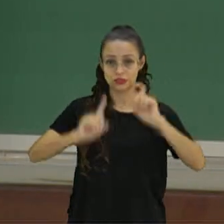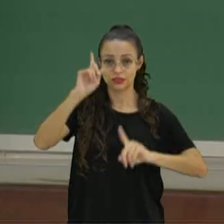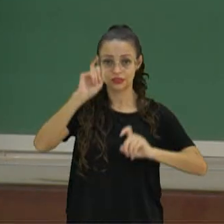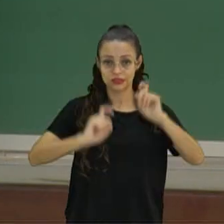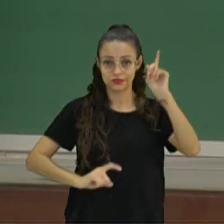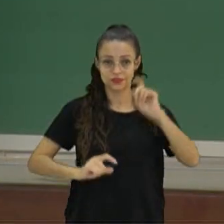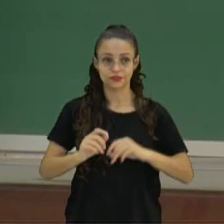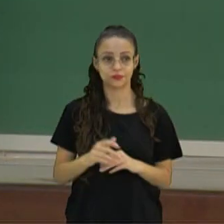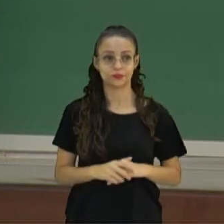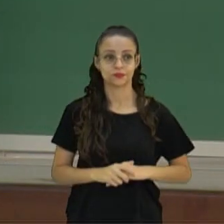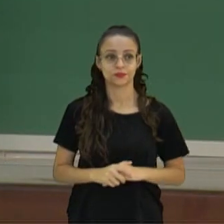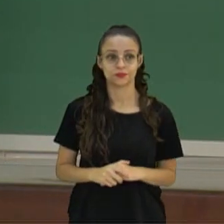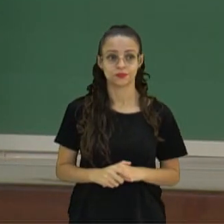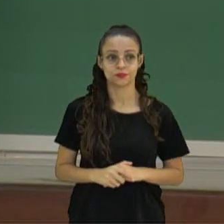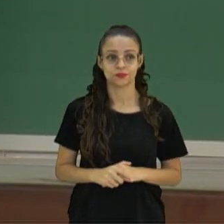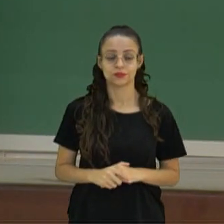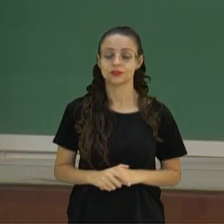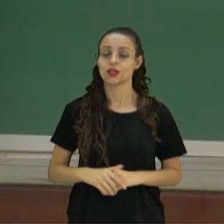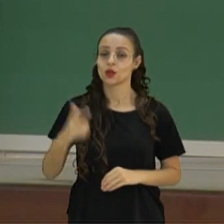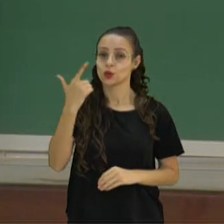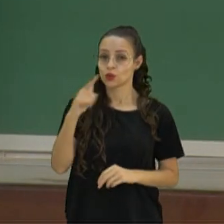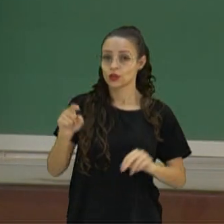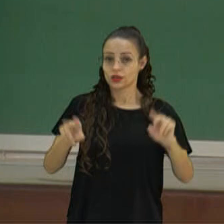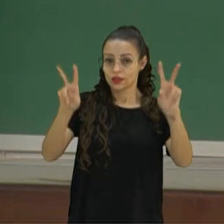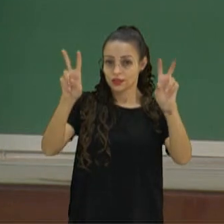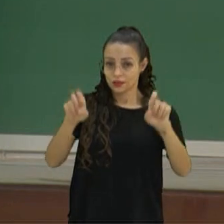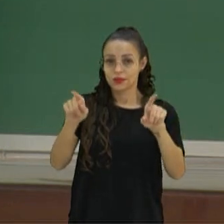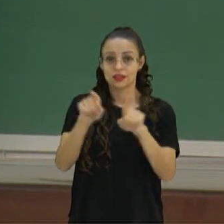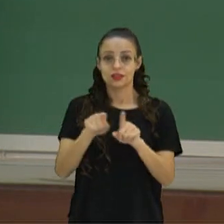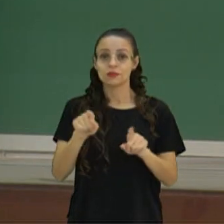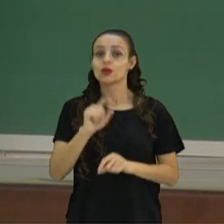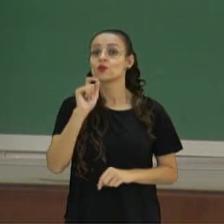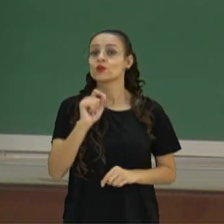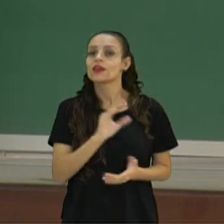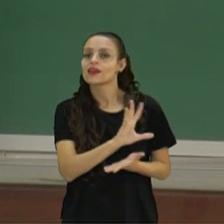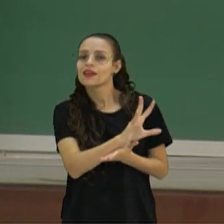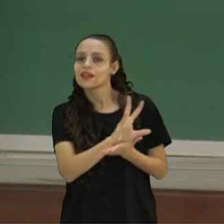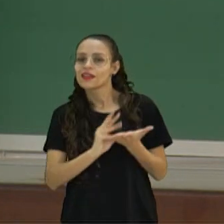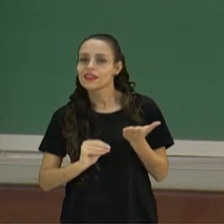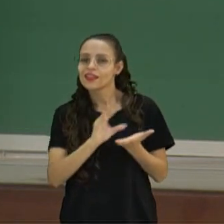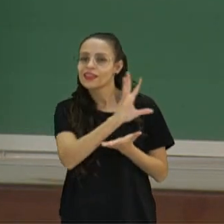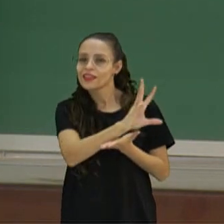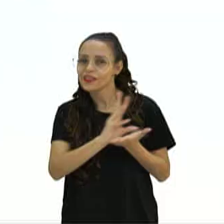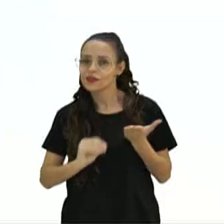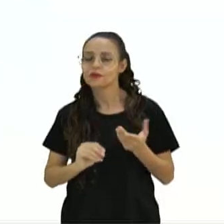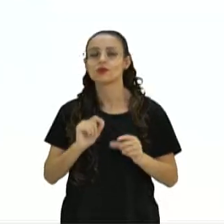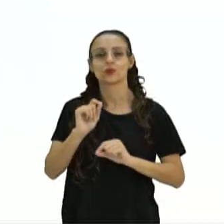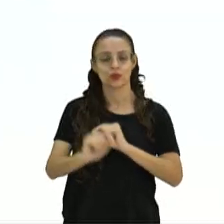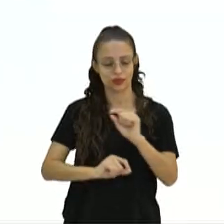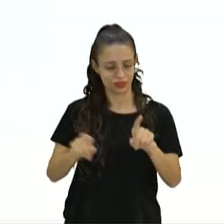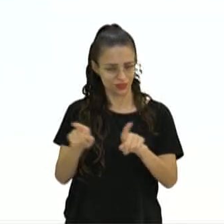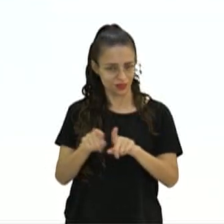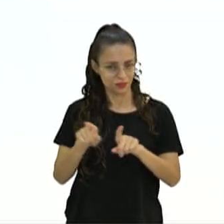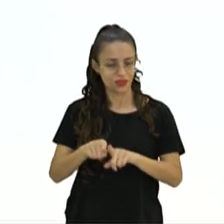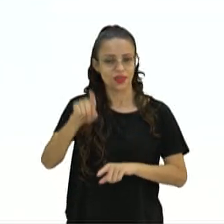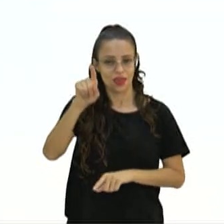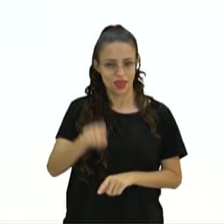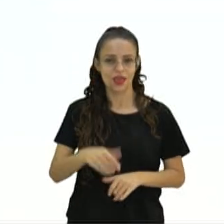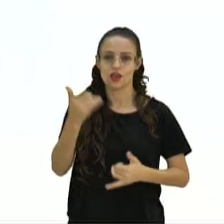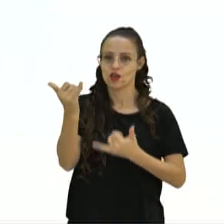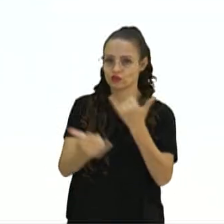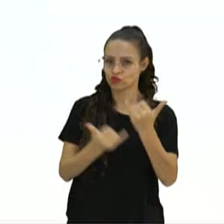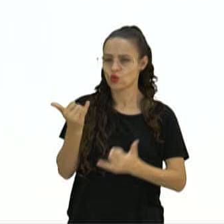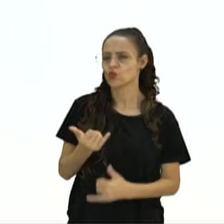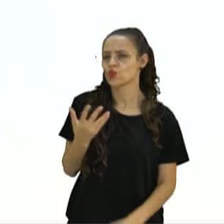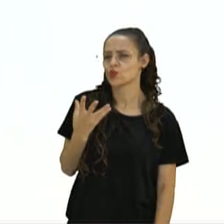expressivas. Outro tema da nossa aula foi a situação de imitação, né? Então, imitação também é um jogo bastante